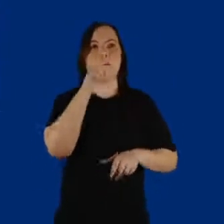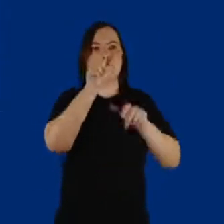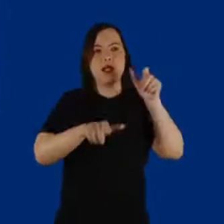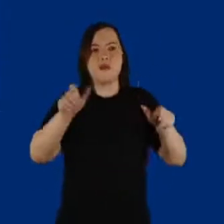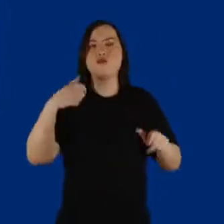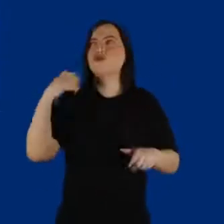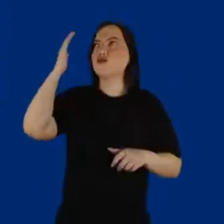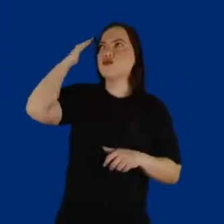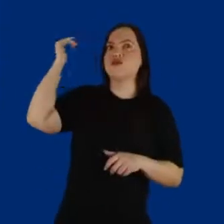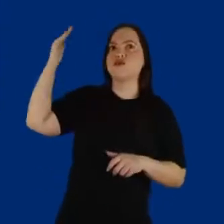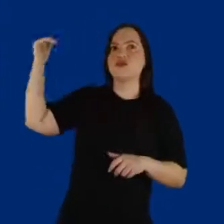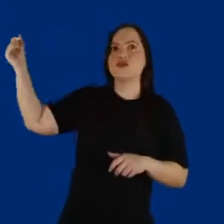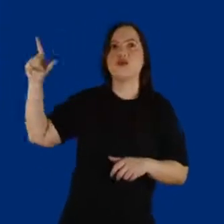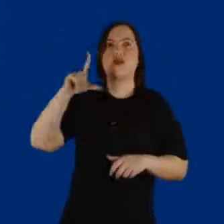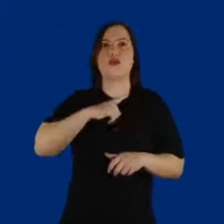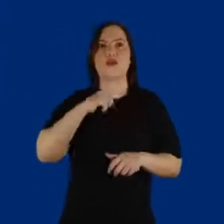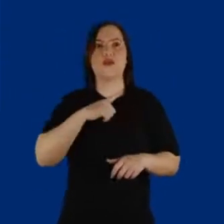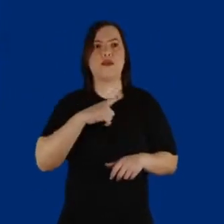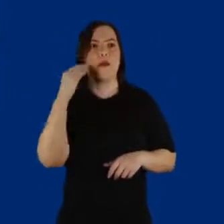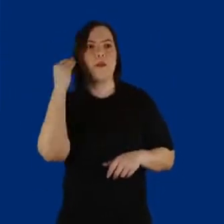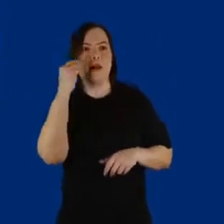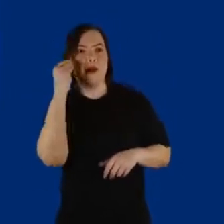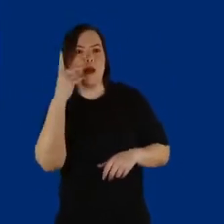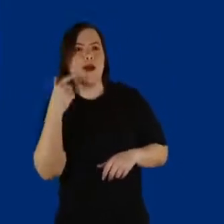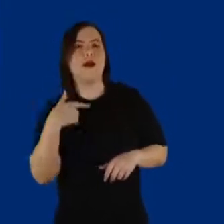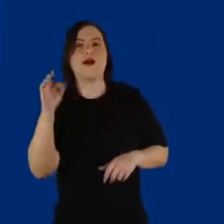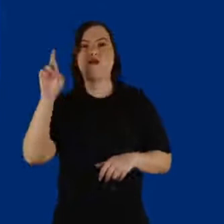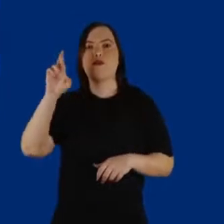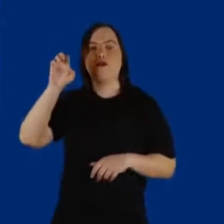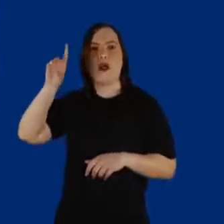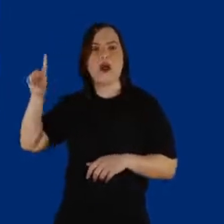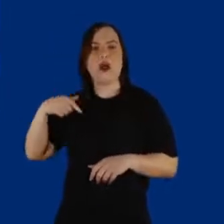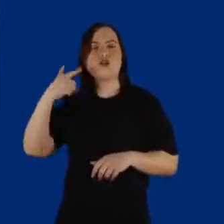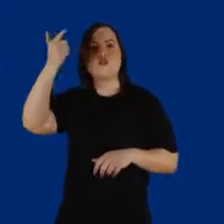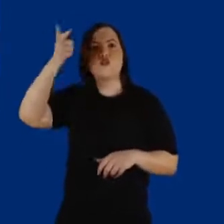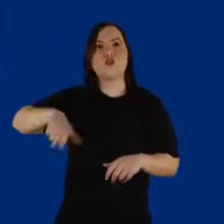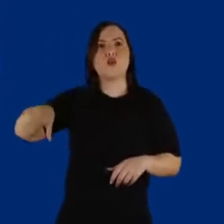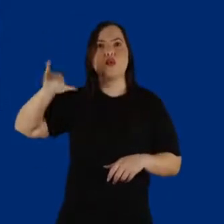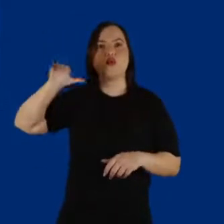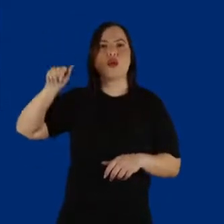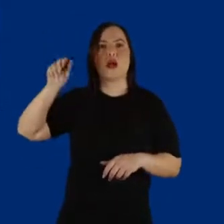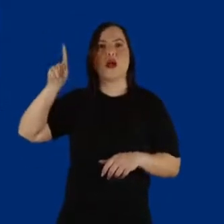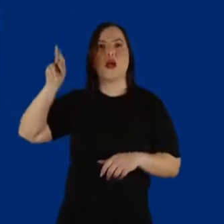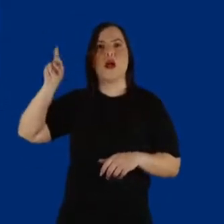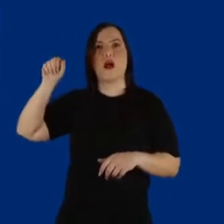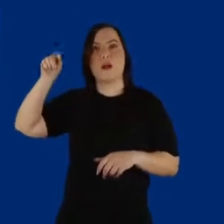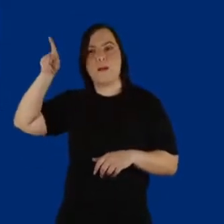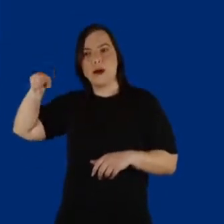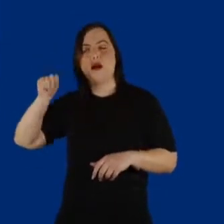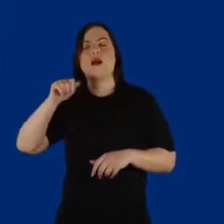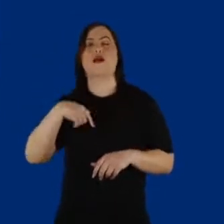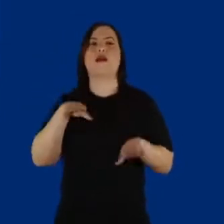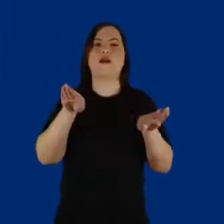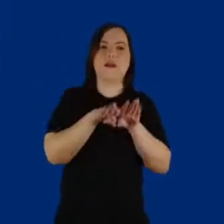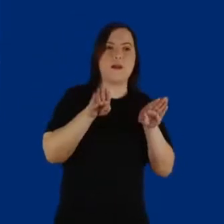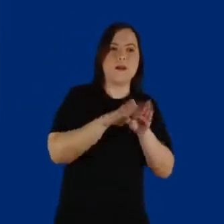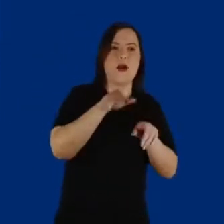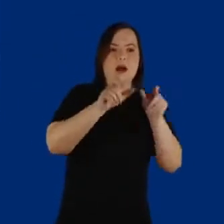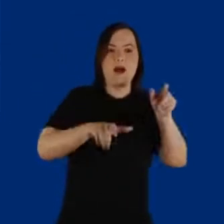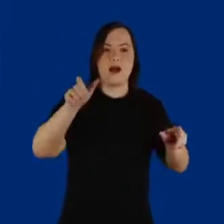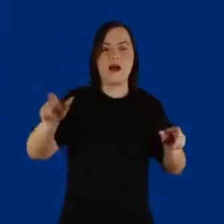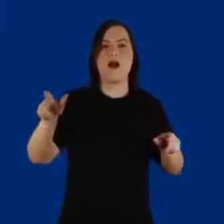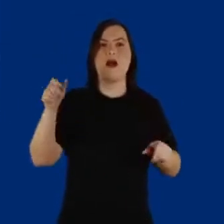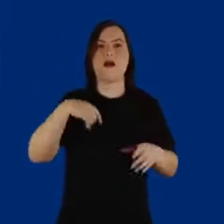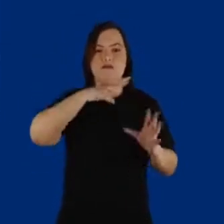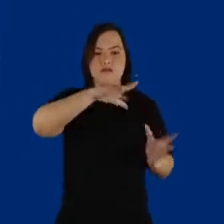consagradas, pessoas que tenham experiências como o Fred Hicklin, o Jacques Arpan, tanta gente importante no mundo, no